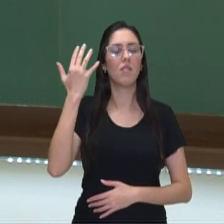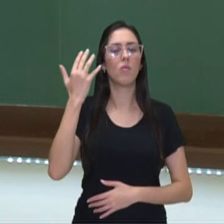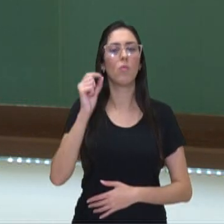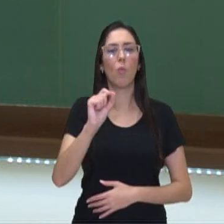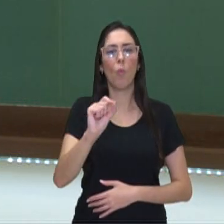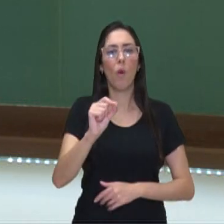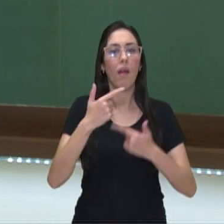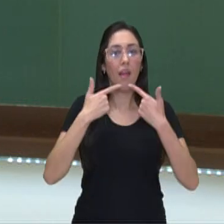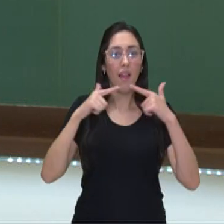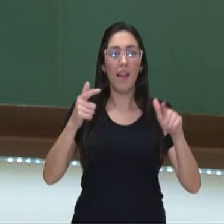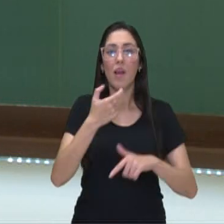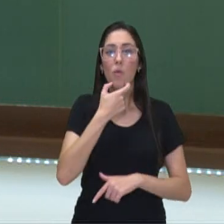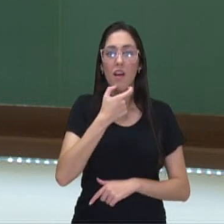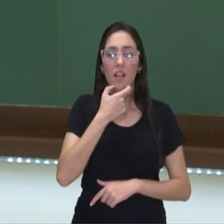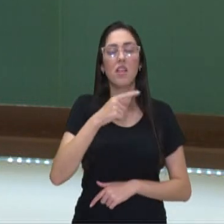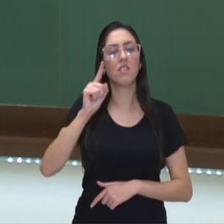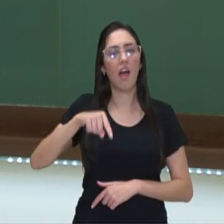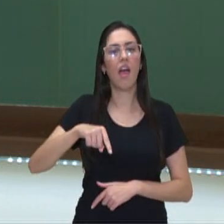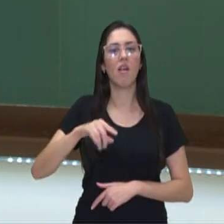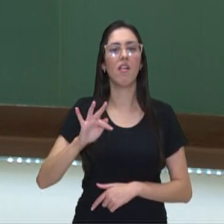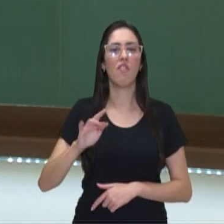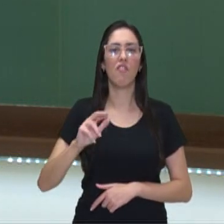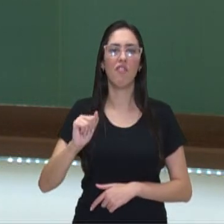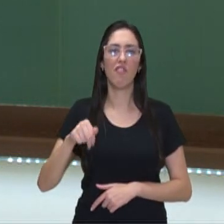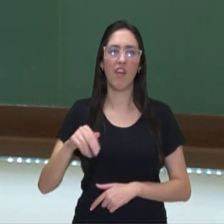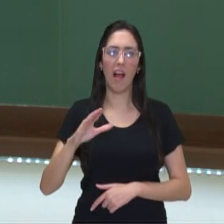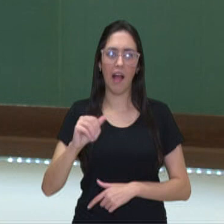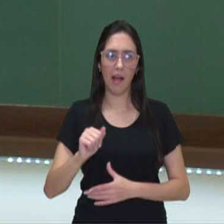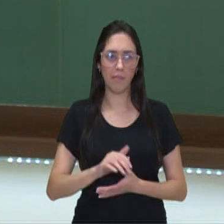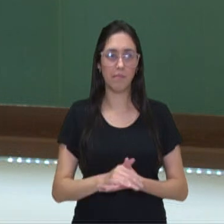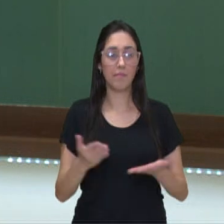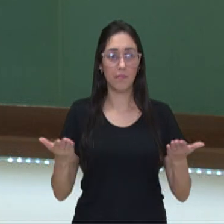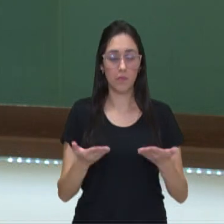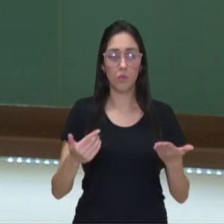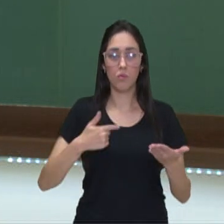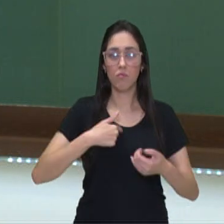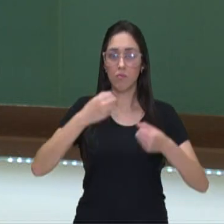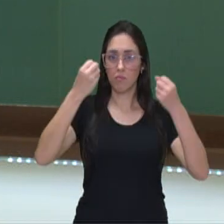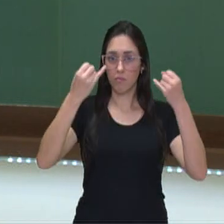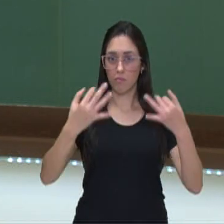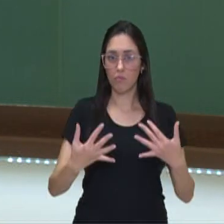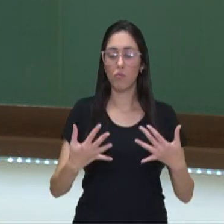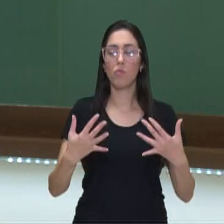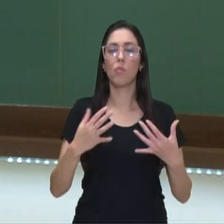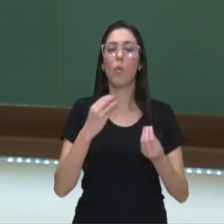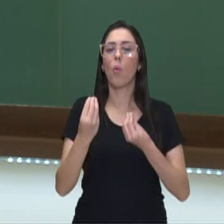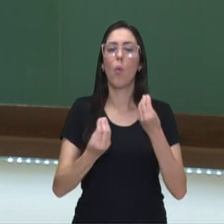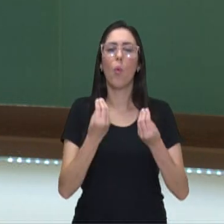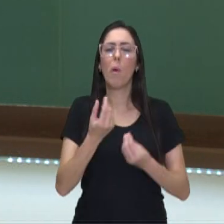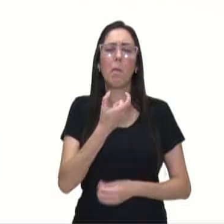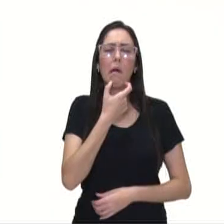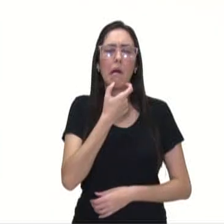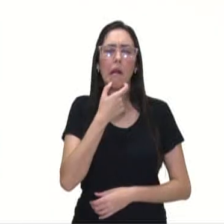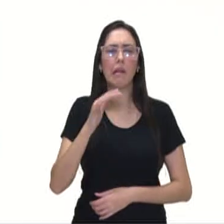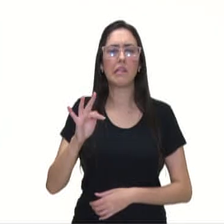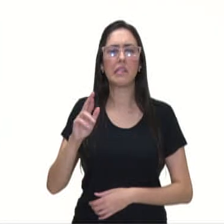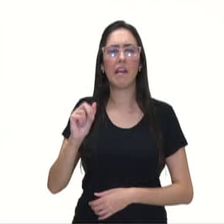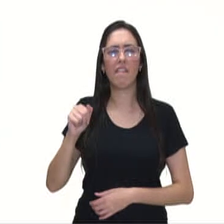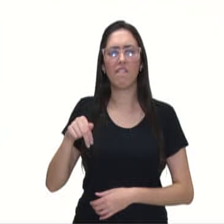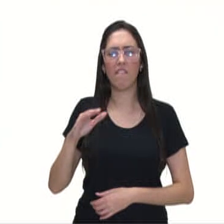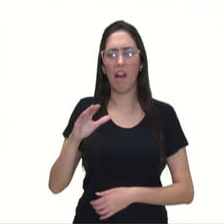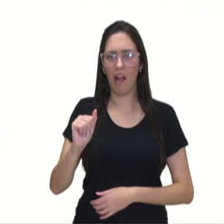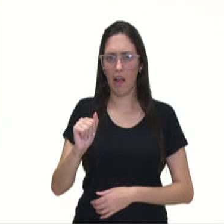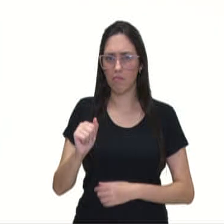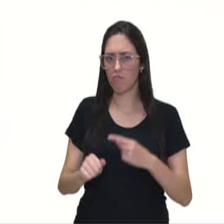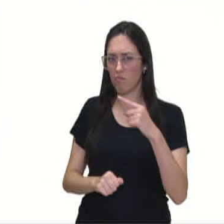inglesa como uma língua franca. E aí eu trouxe uma citação para vocês falando sobre o inglês como língua franca. The term